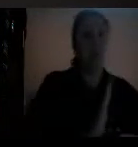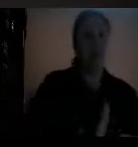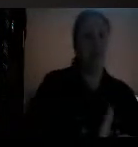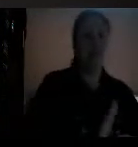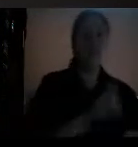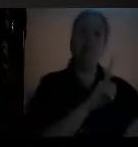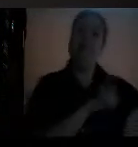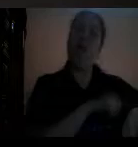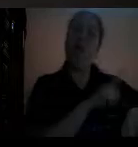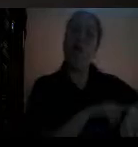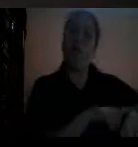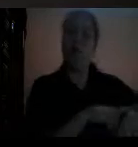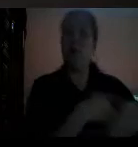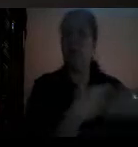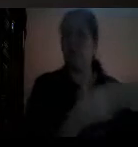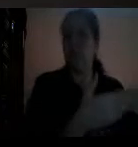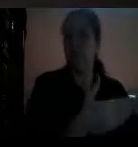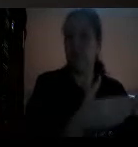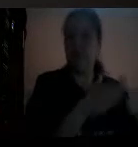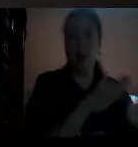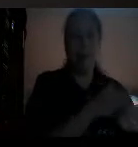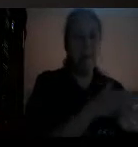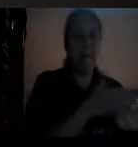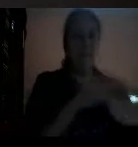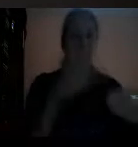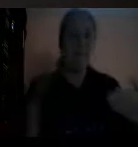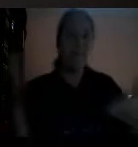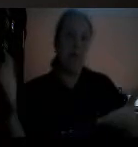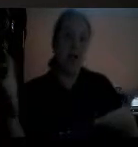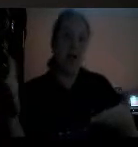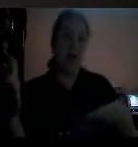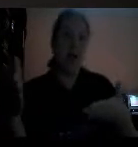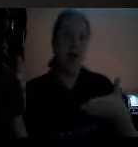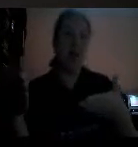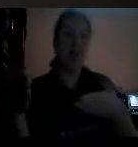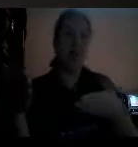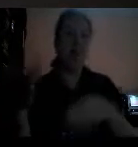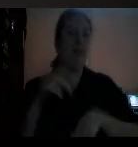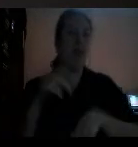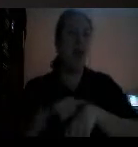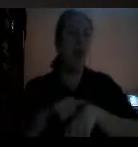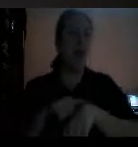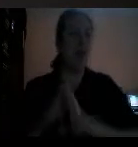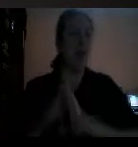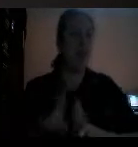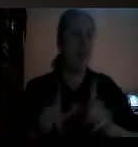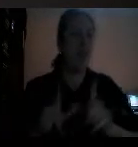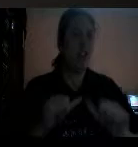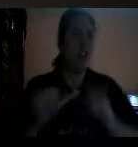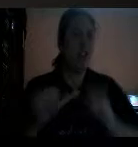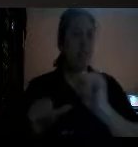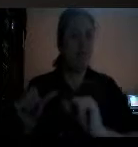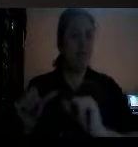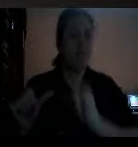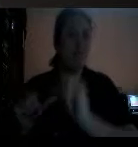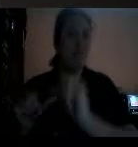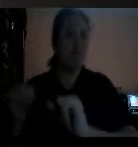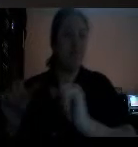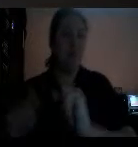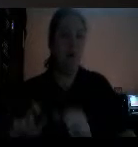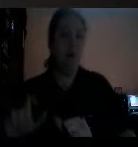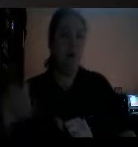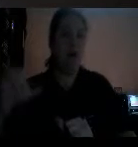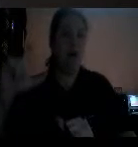zero é Greenwich. Então, a partir de Greenwich a leste fica o Oriente e as horas